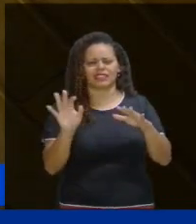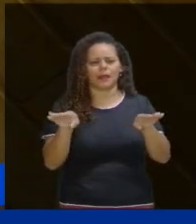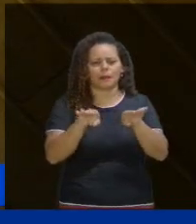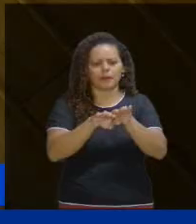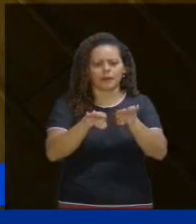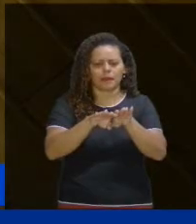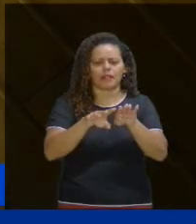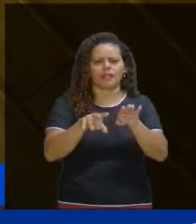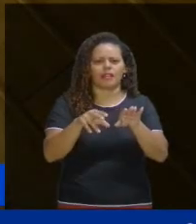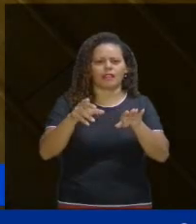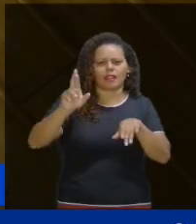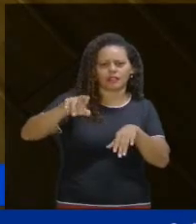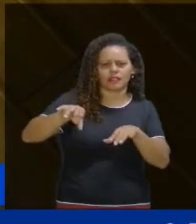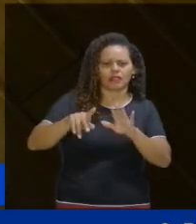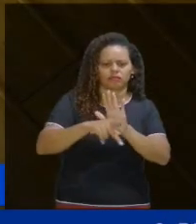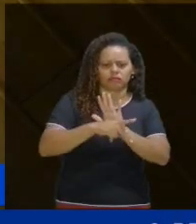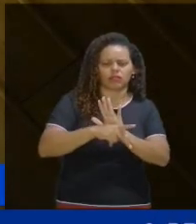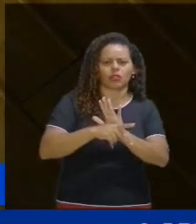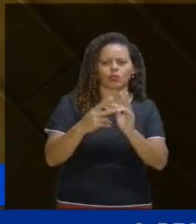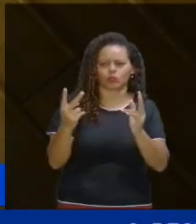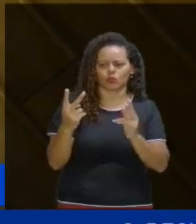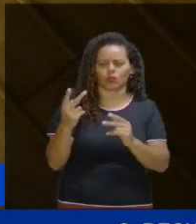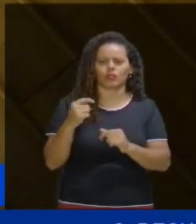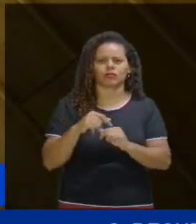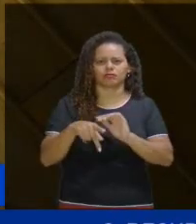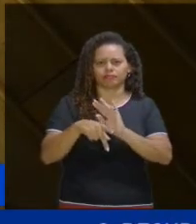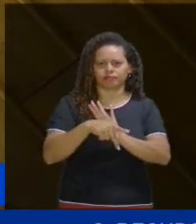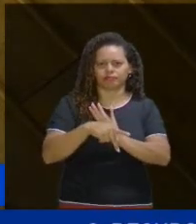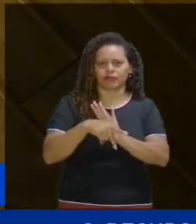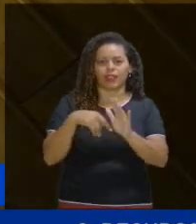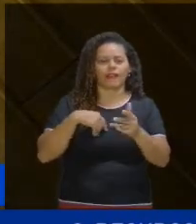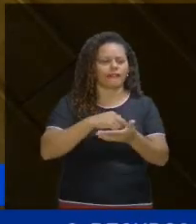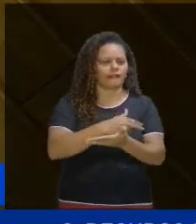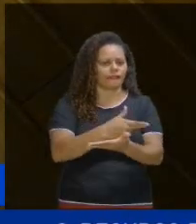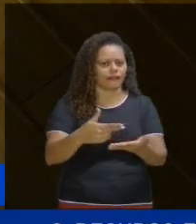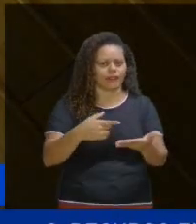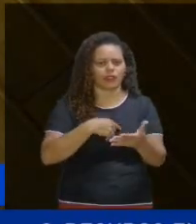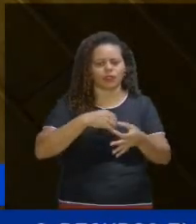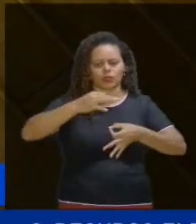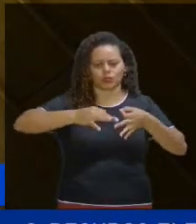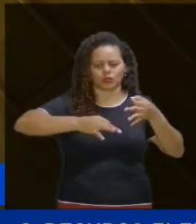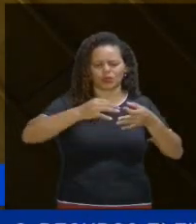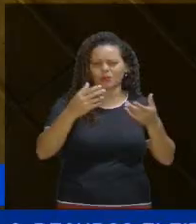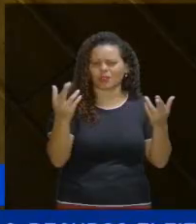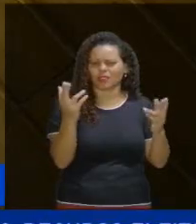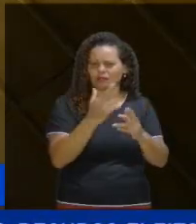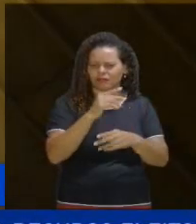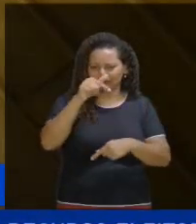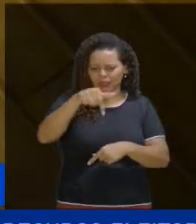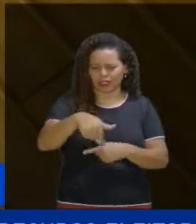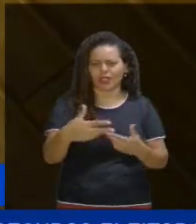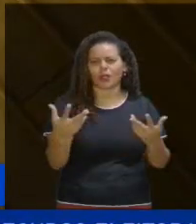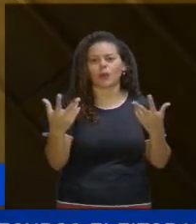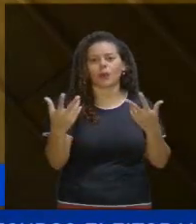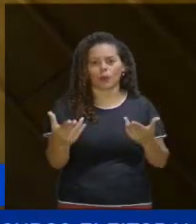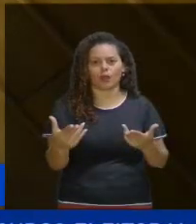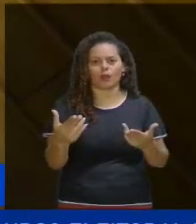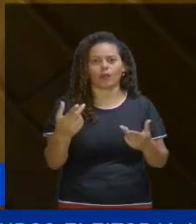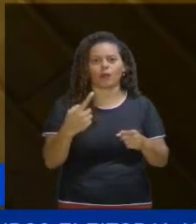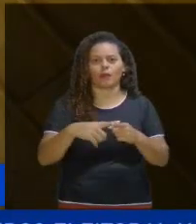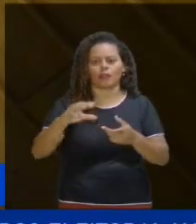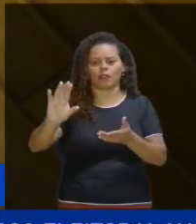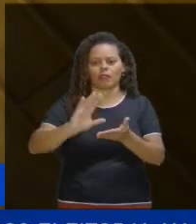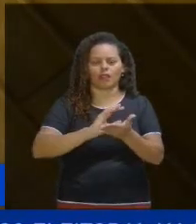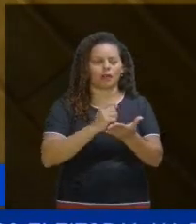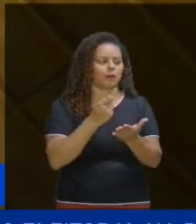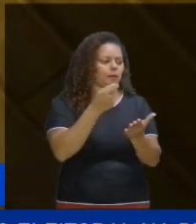da proporcionalidade, é que esta casa já tem vários julgados e vários precedentes em relação a essa devolução, é